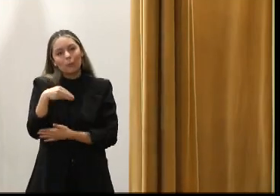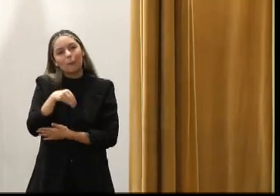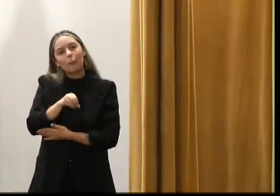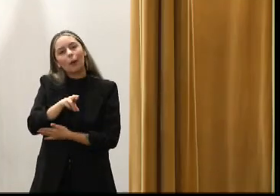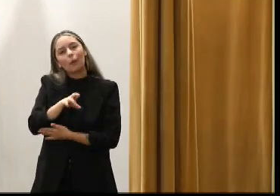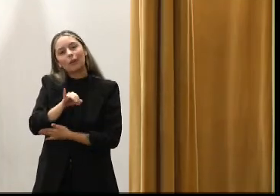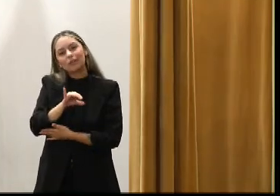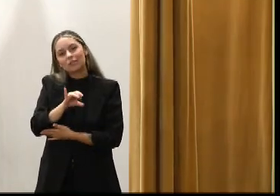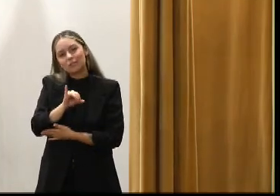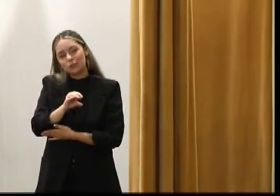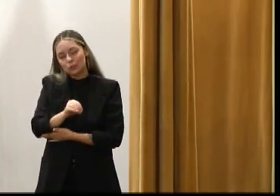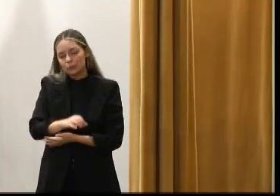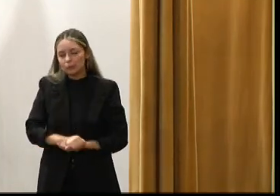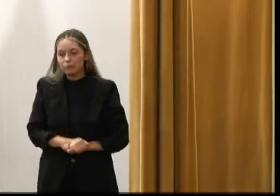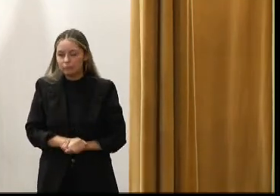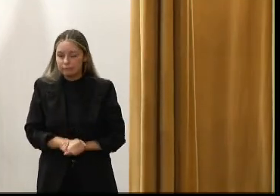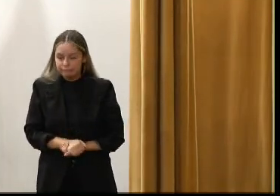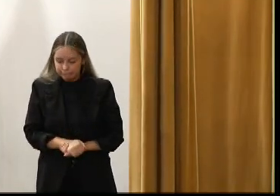saudação.